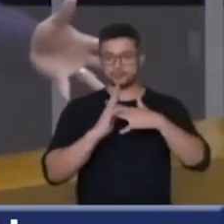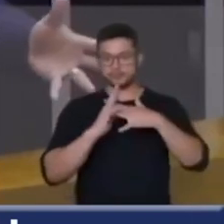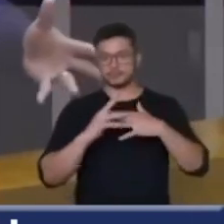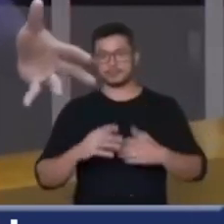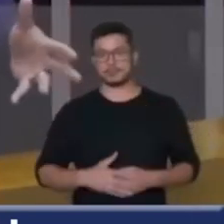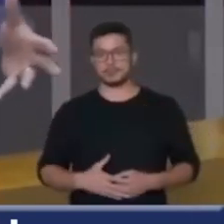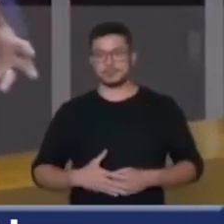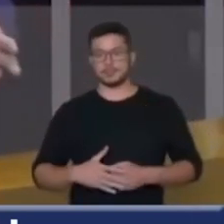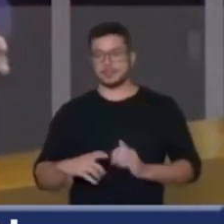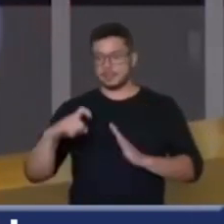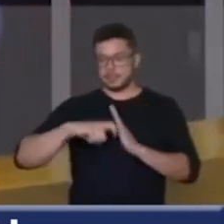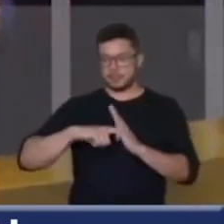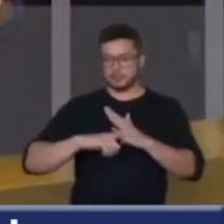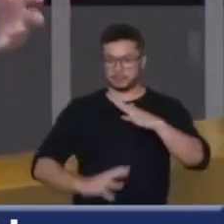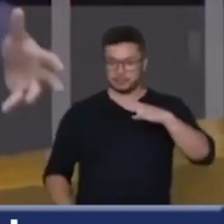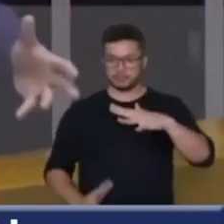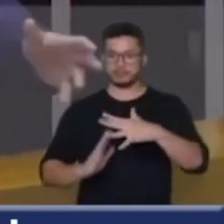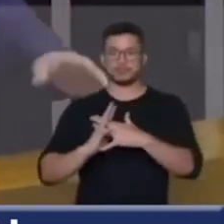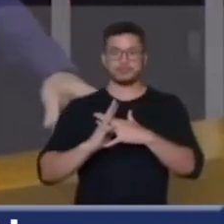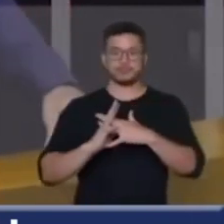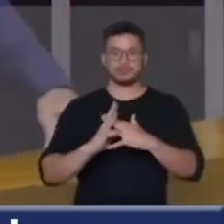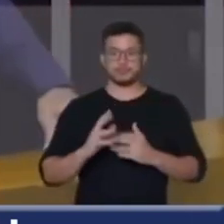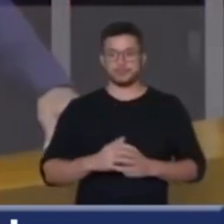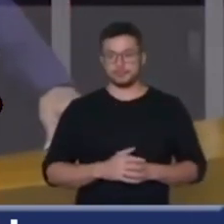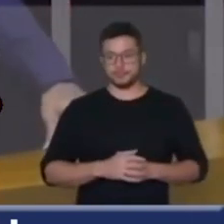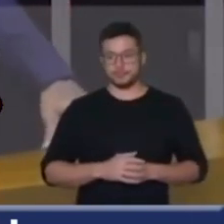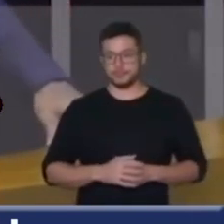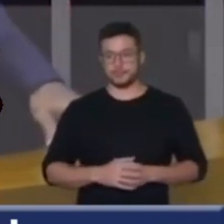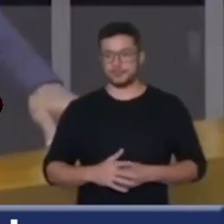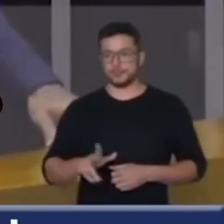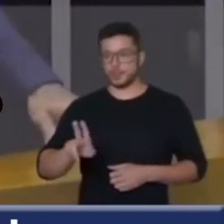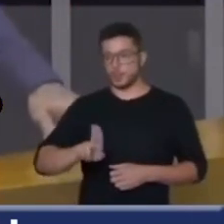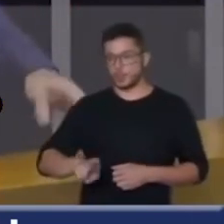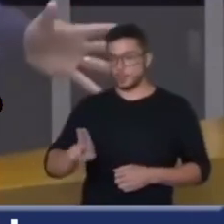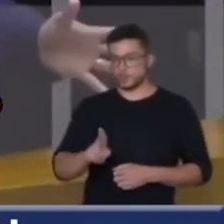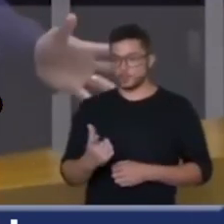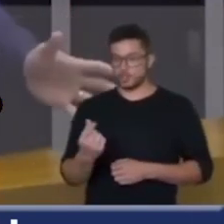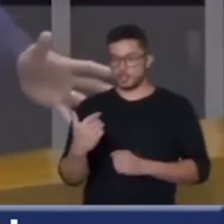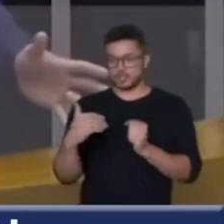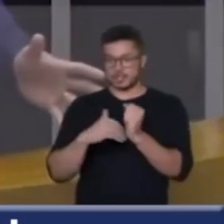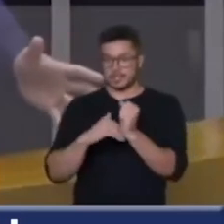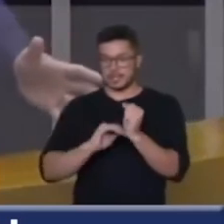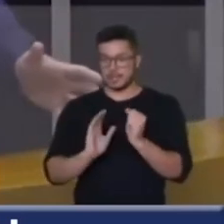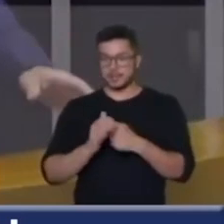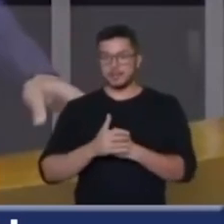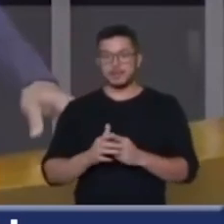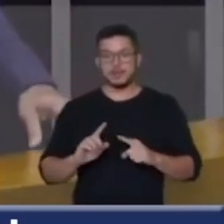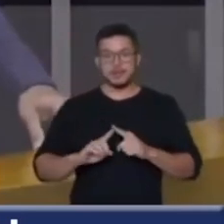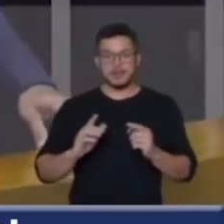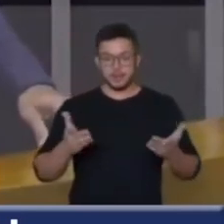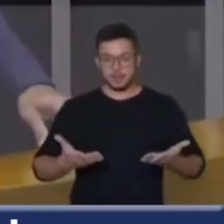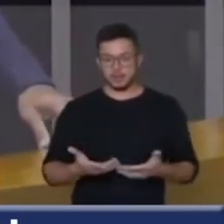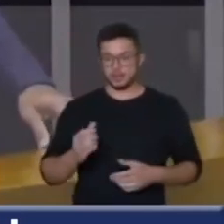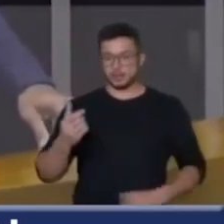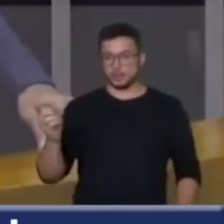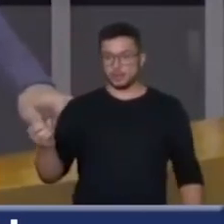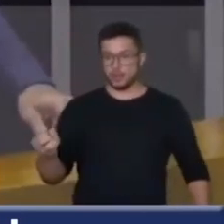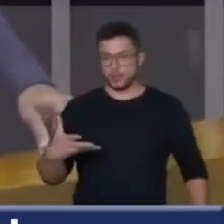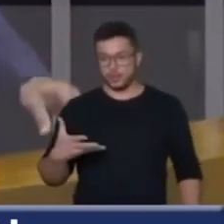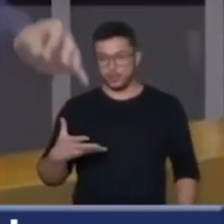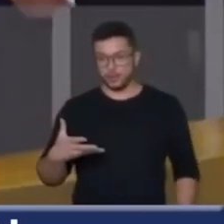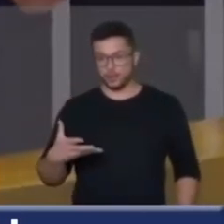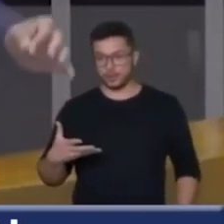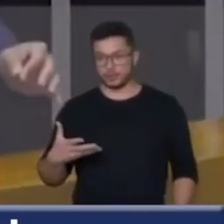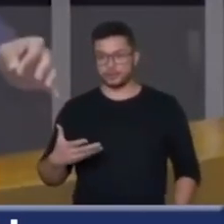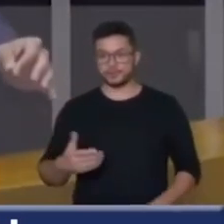impostos recorde de uso do orçamento secreto mas hoje eu quero falar sobre um outro recorde o diss governo Lula